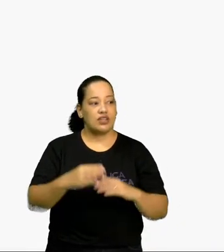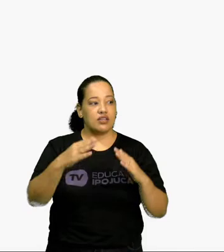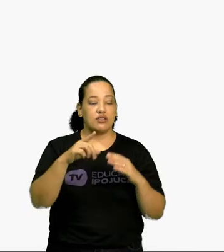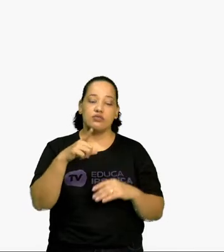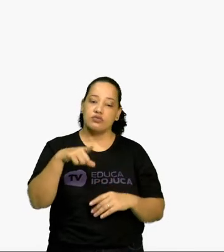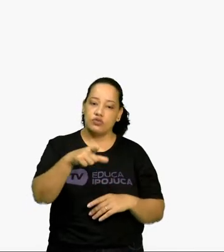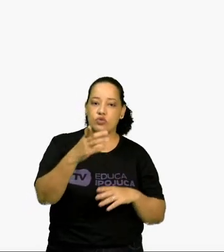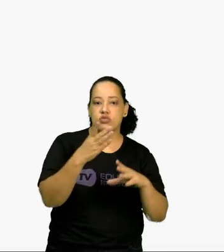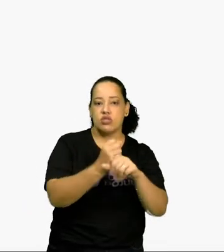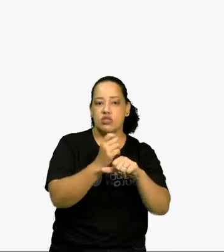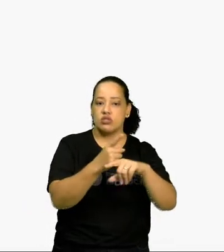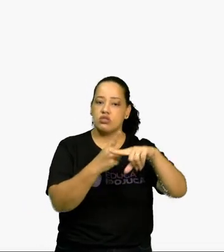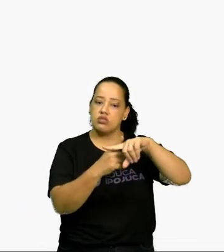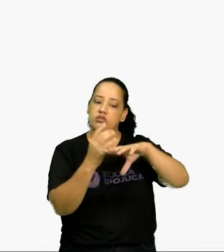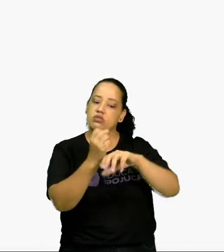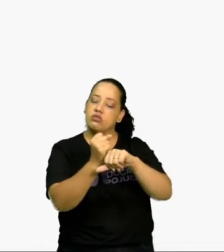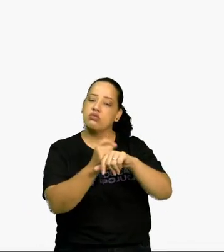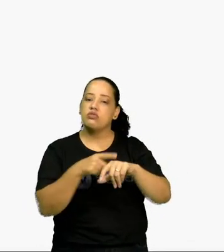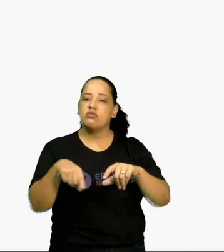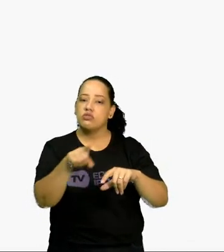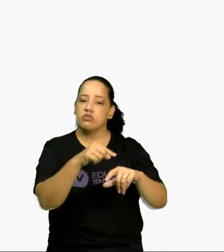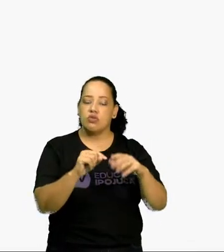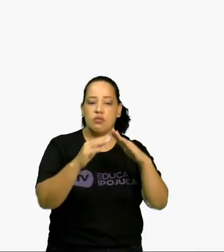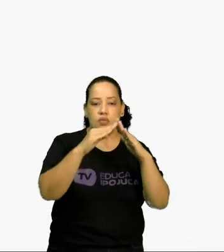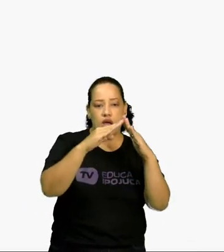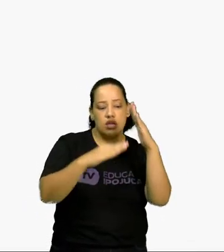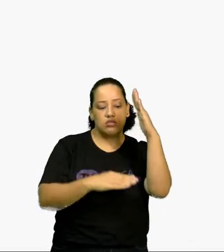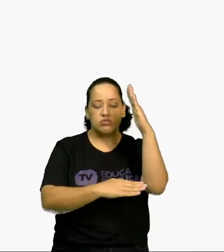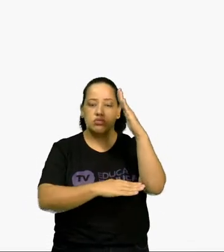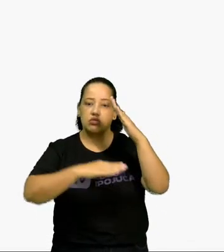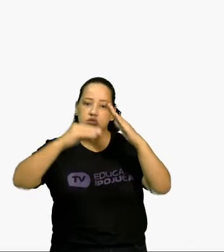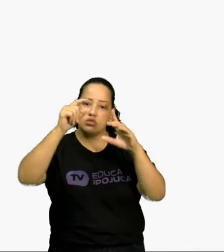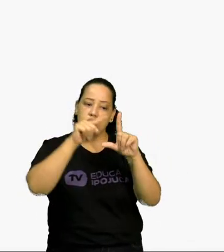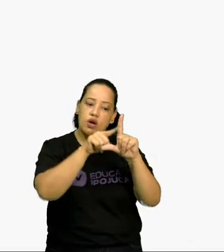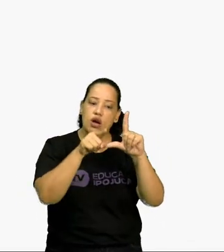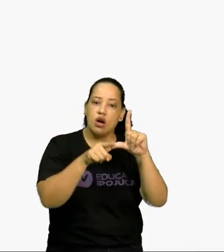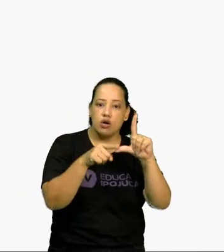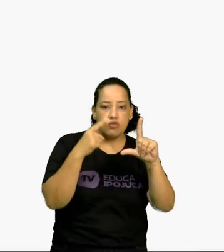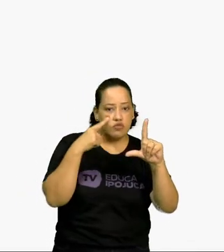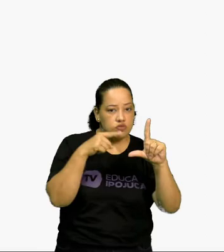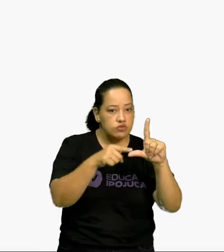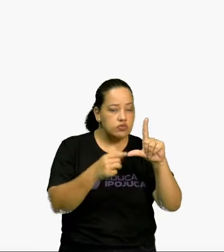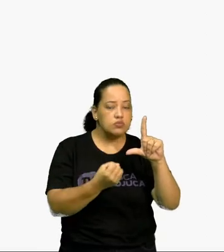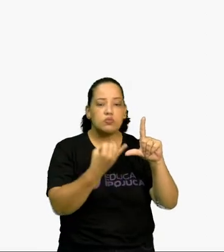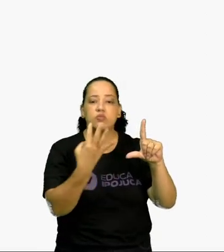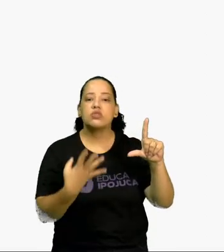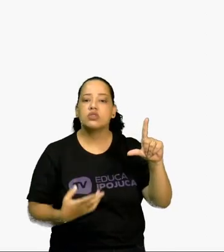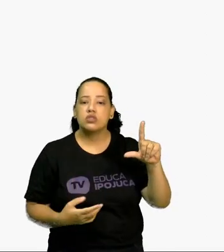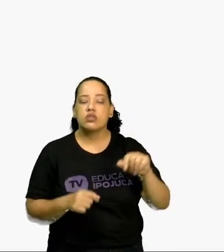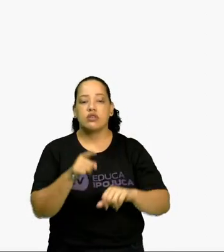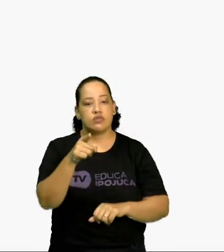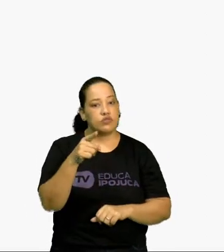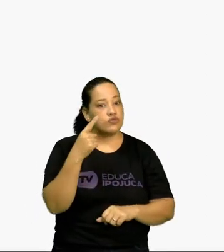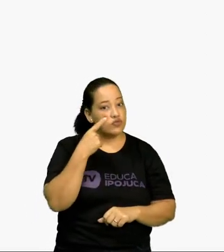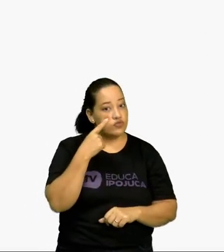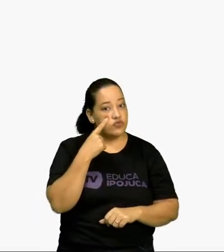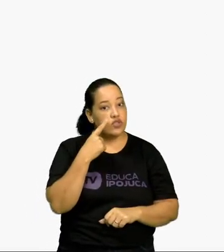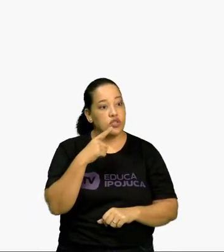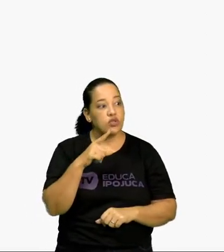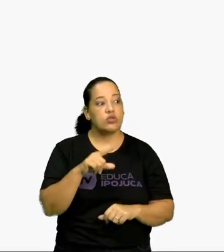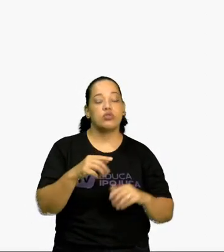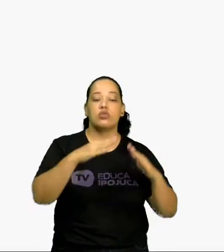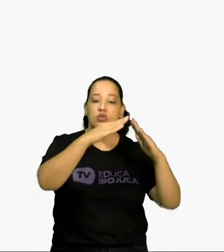ângulos internos dos triângulos congruentes abaixo. Veja que o enunciado já deu a dica. Já disse que esses